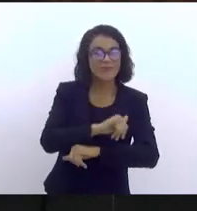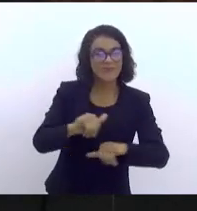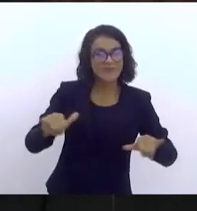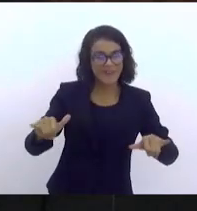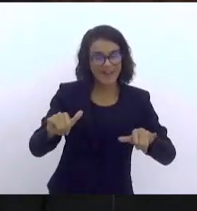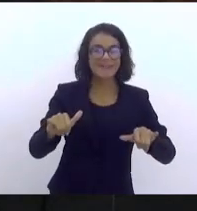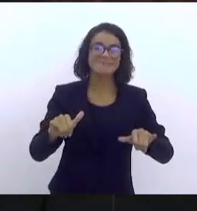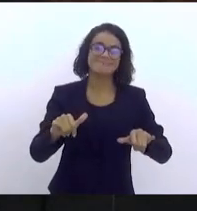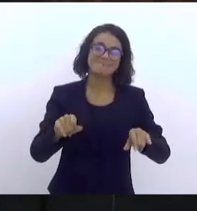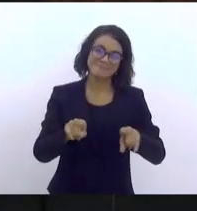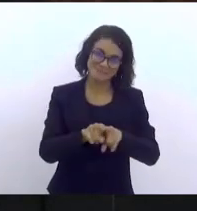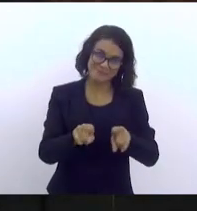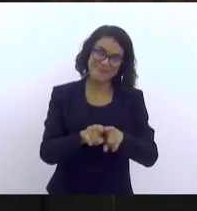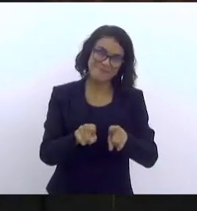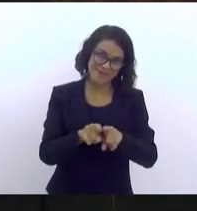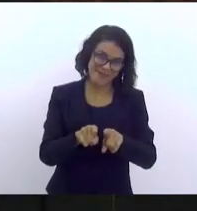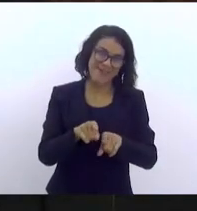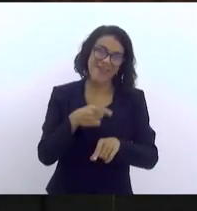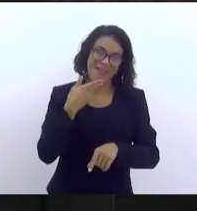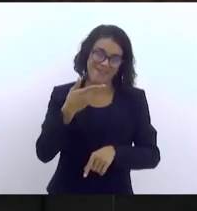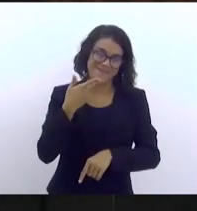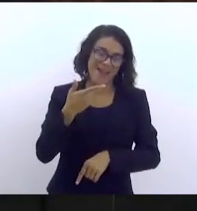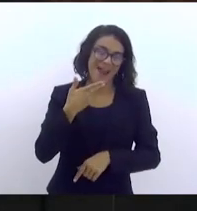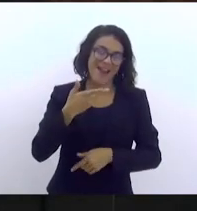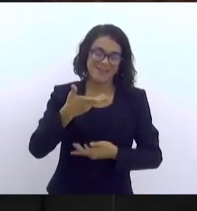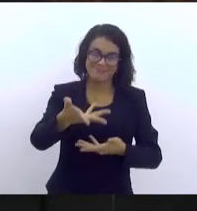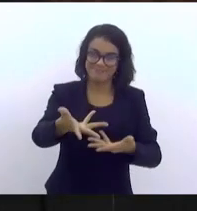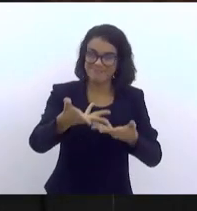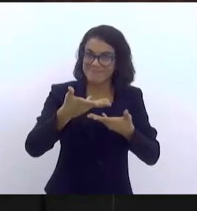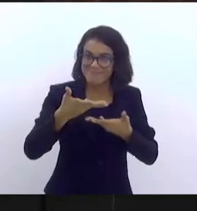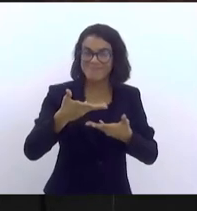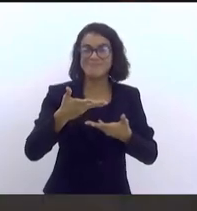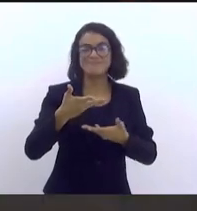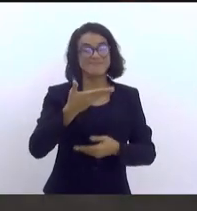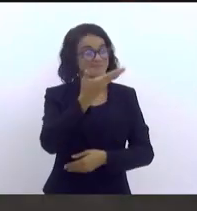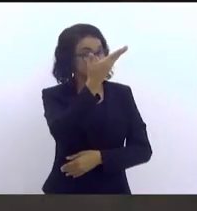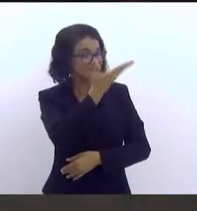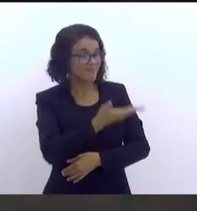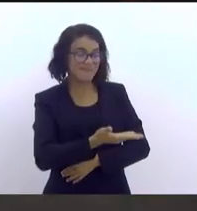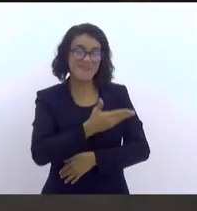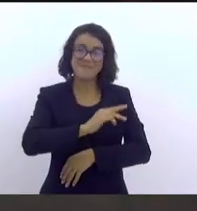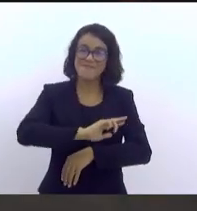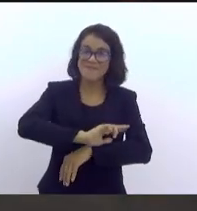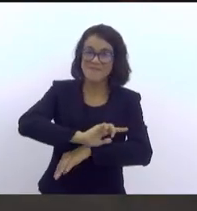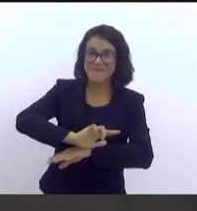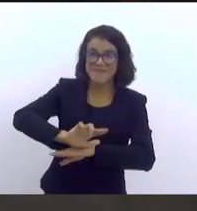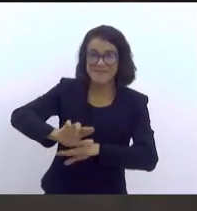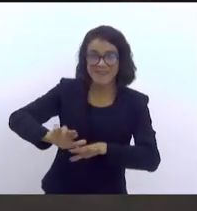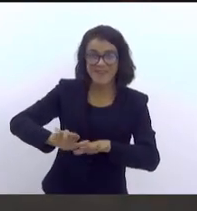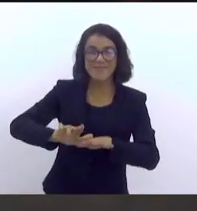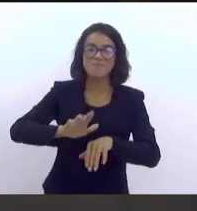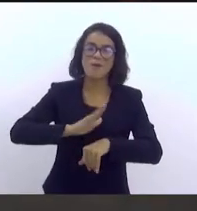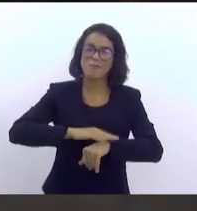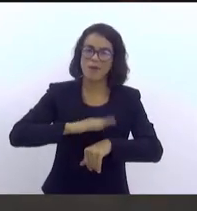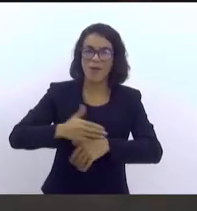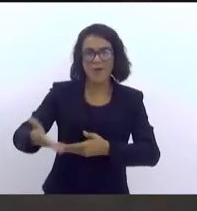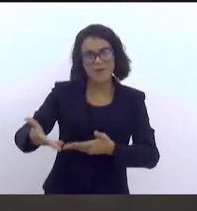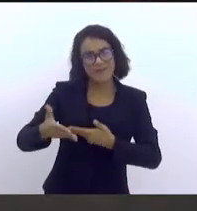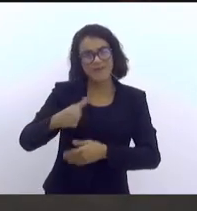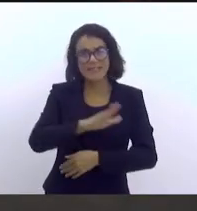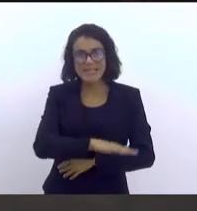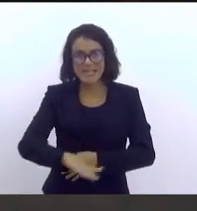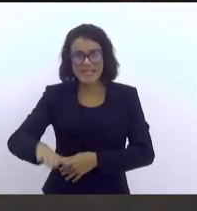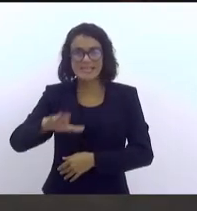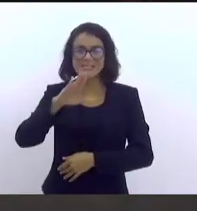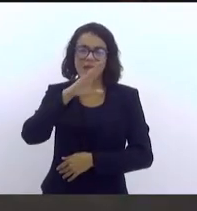fazendo aqui a fala de chamada dela que em muitos momentos nós convidamos crianças adolescentes